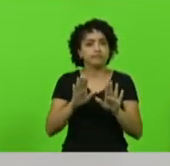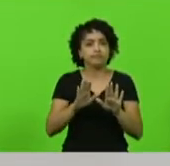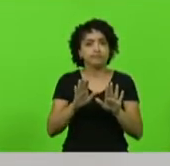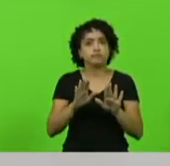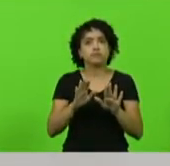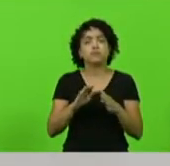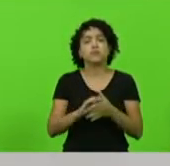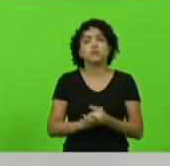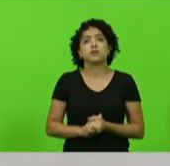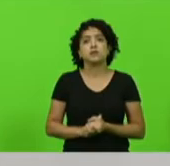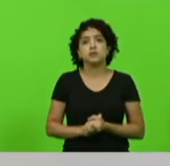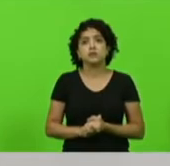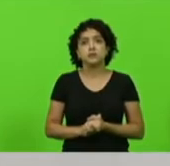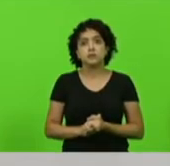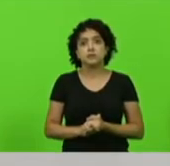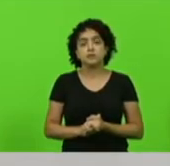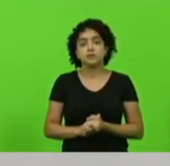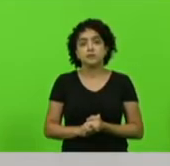dedicação.